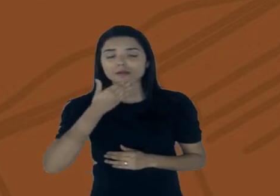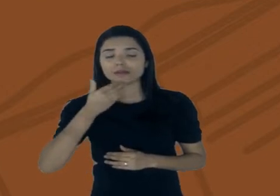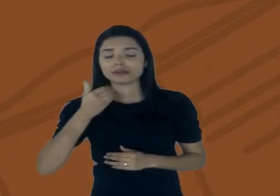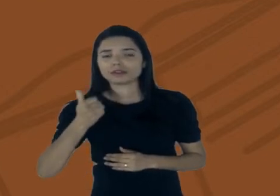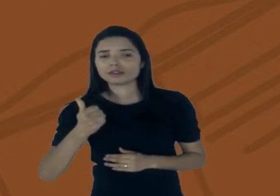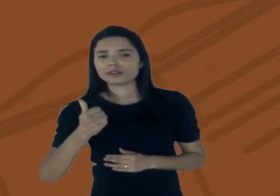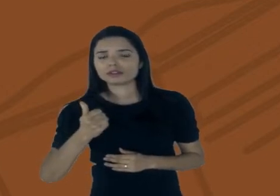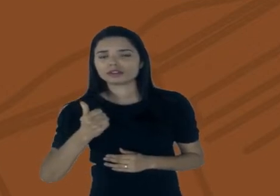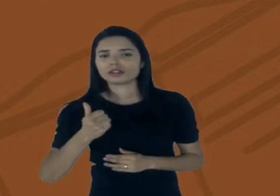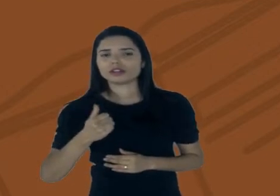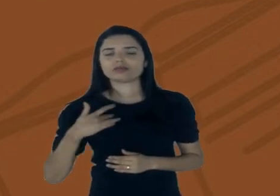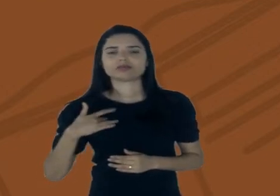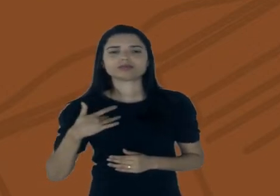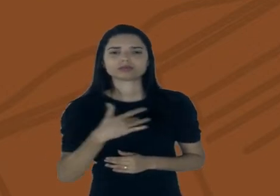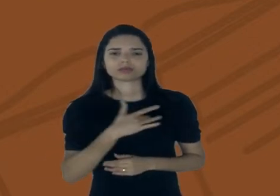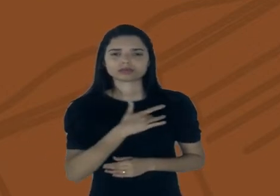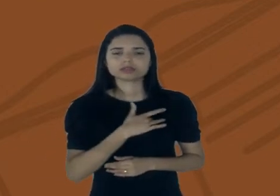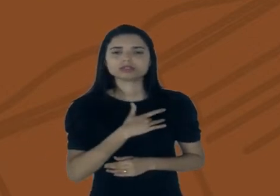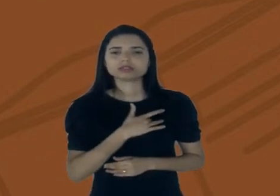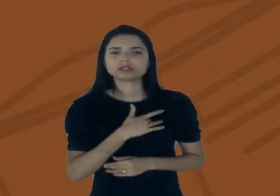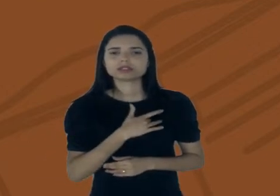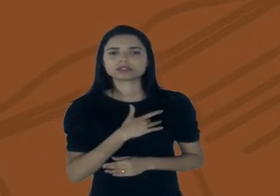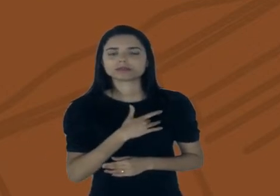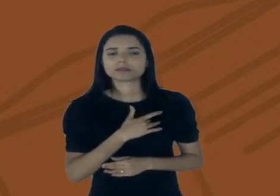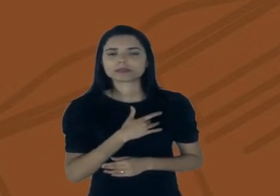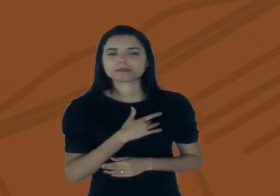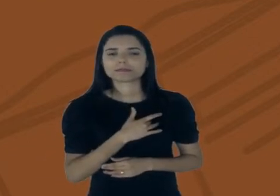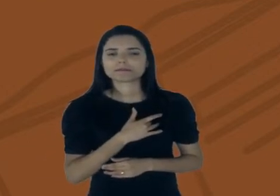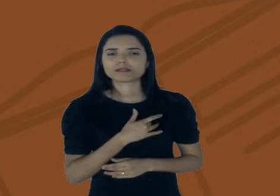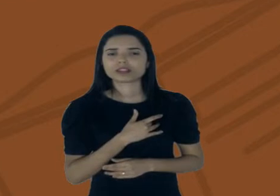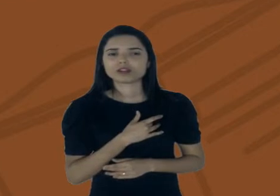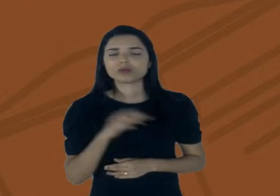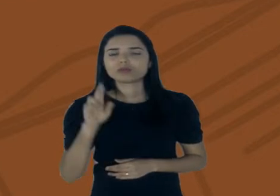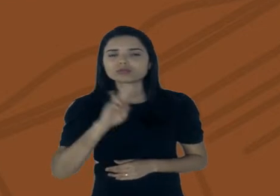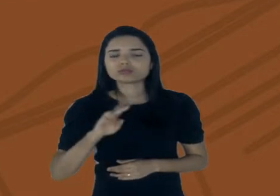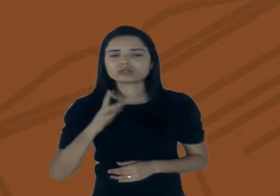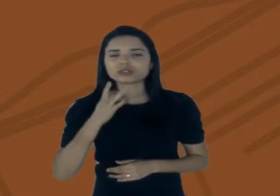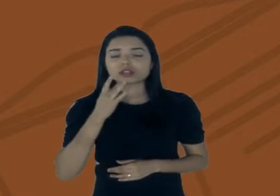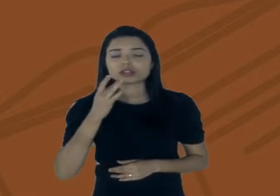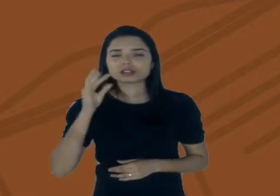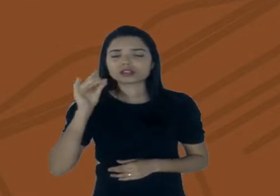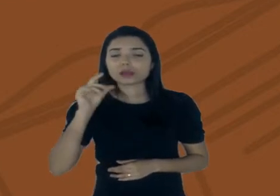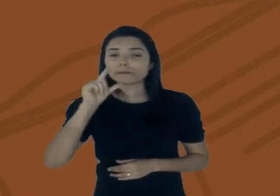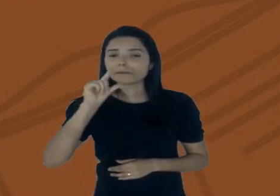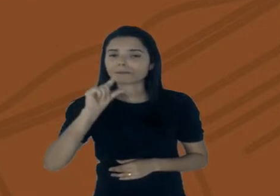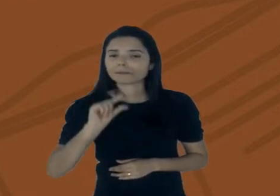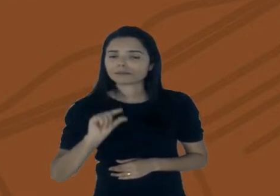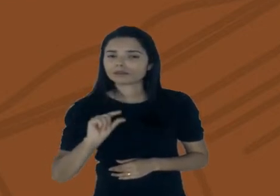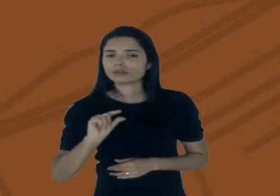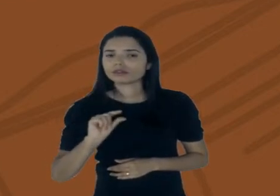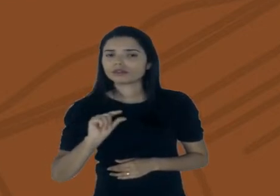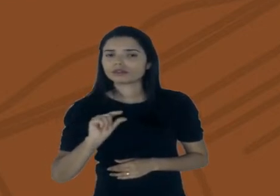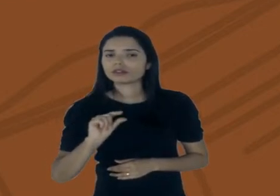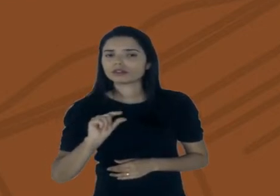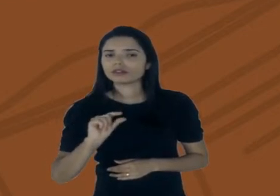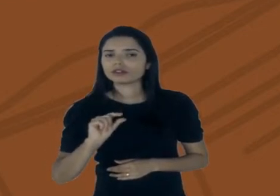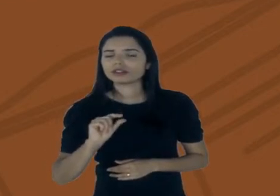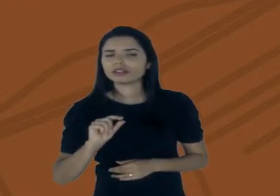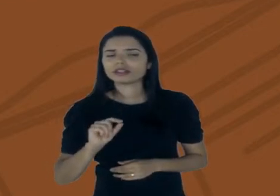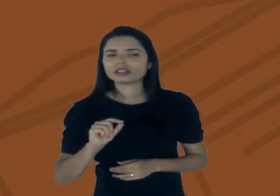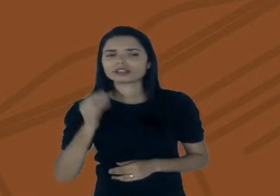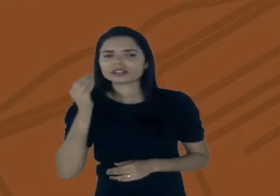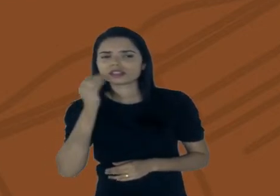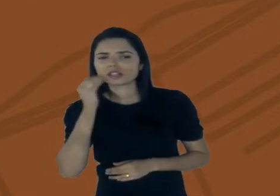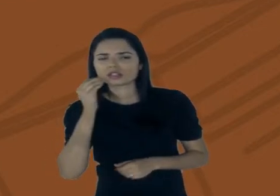doença. Não abusar do sal, procurando outros temperos para ressaltar o sabor dos alimentos. Às vezes a